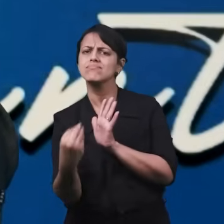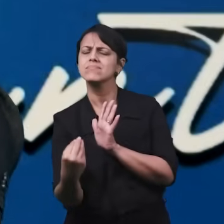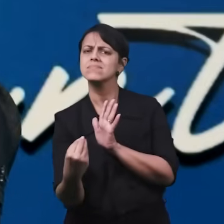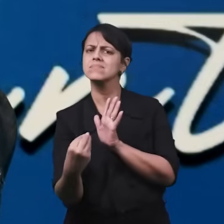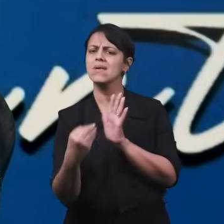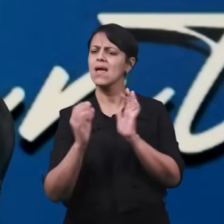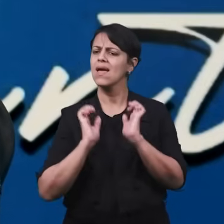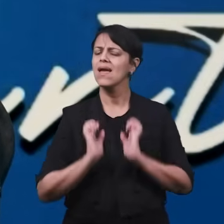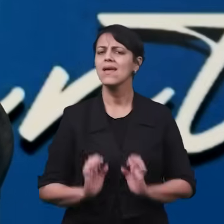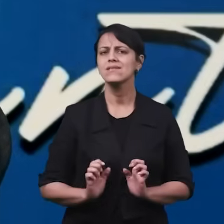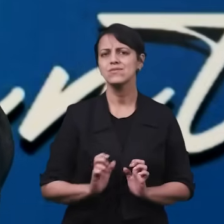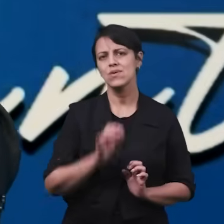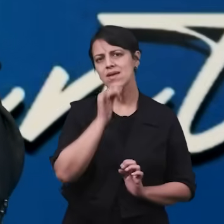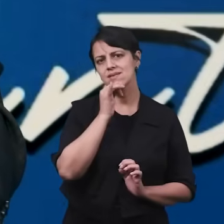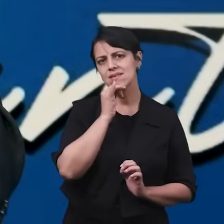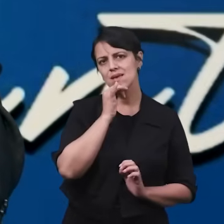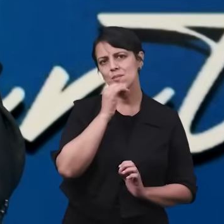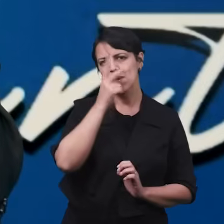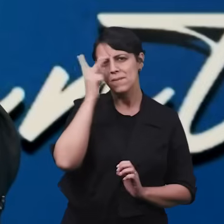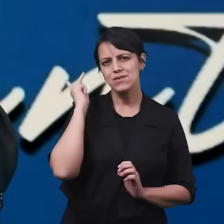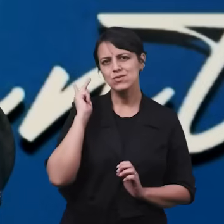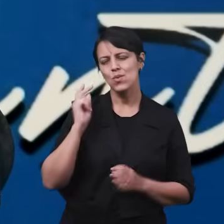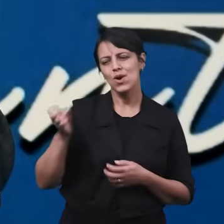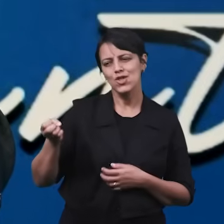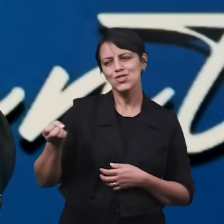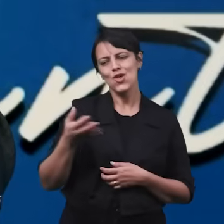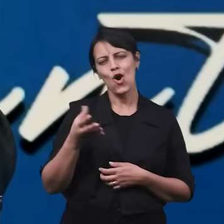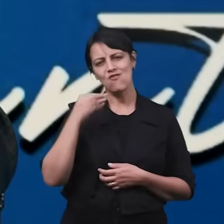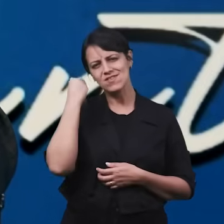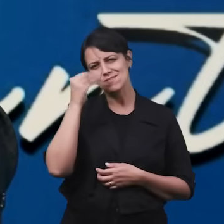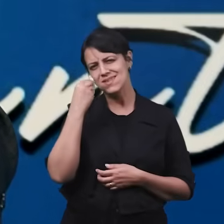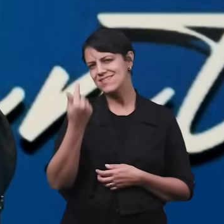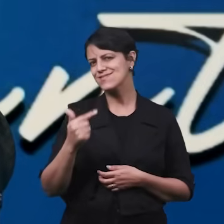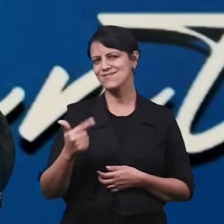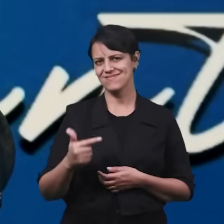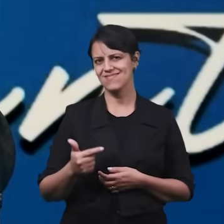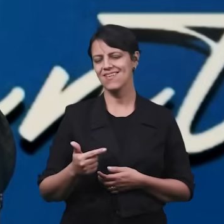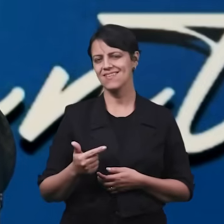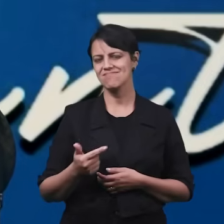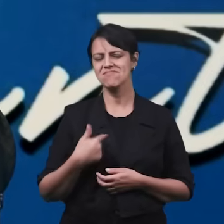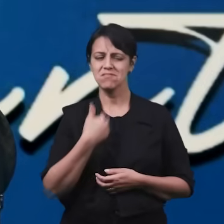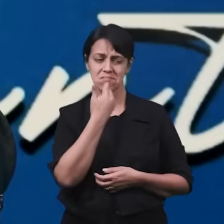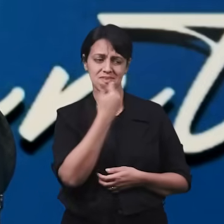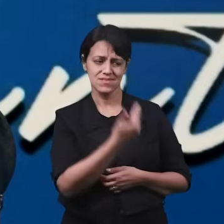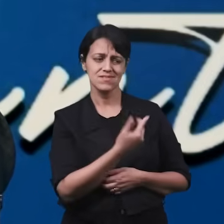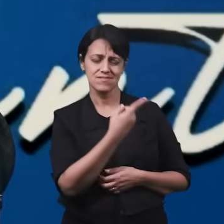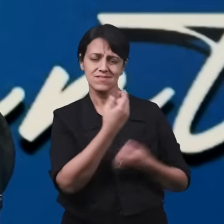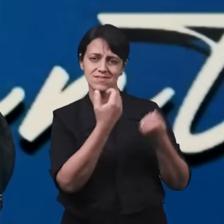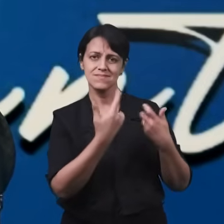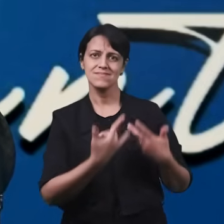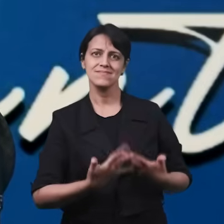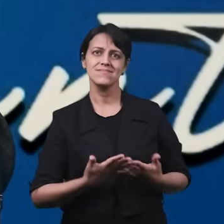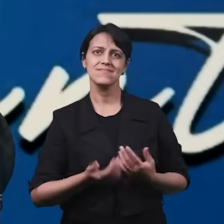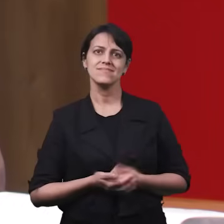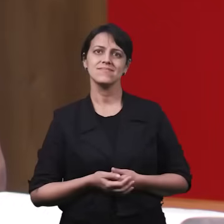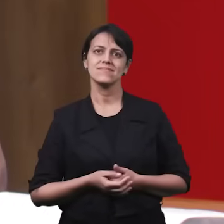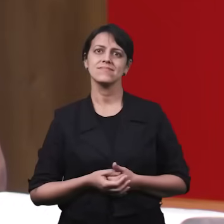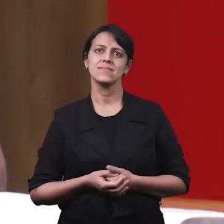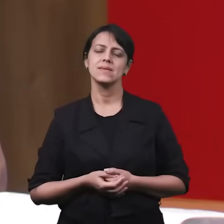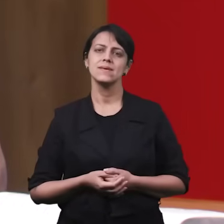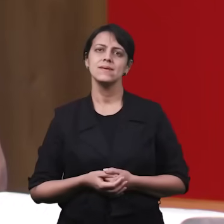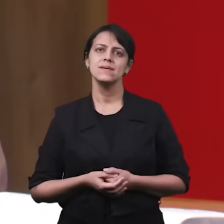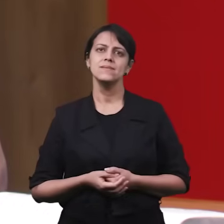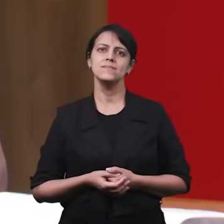dizer assim, menos experientes da igreja. Essa pergunta eu gostaria que a irmã Martinelli fizesse um comentário. Por favor, irmã Martinelli, obrigado.